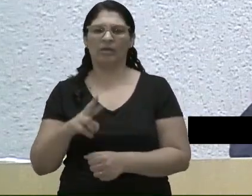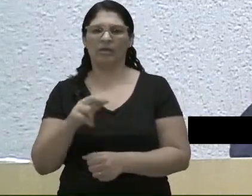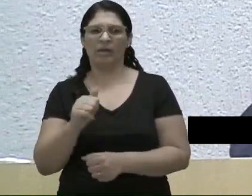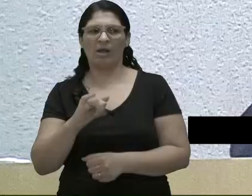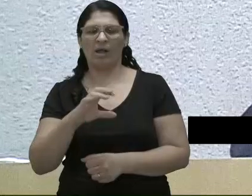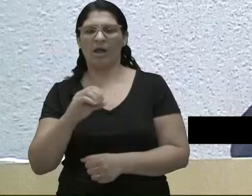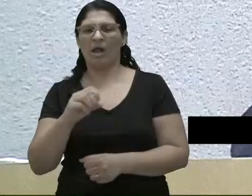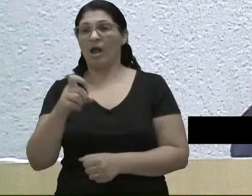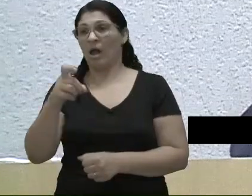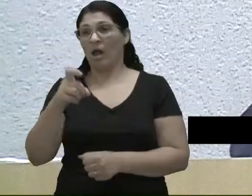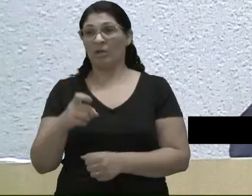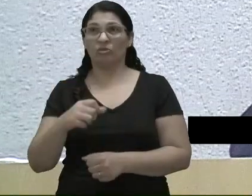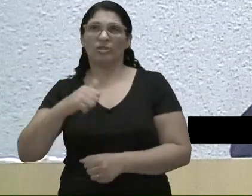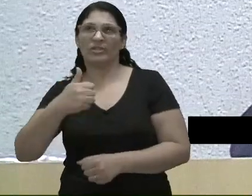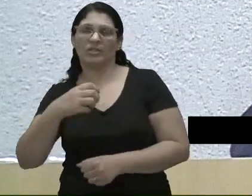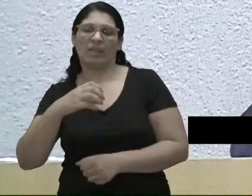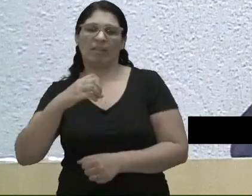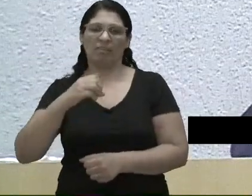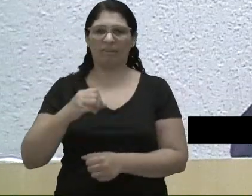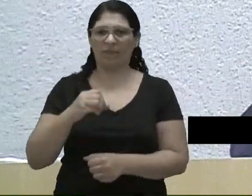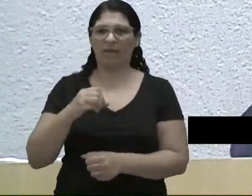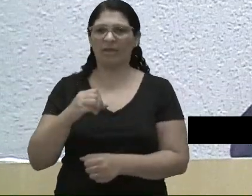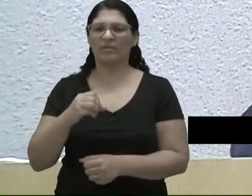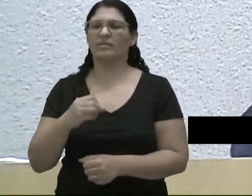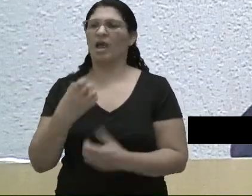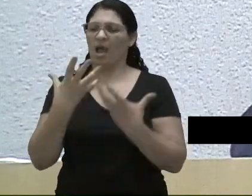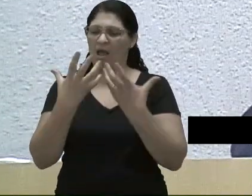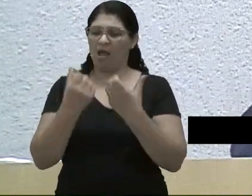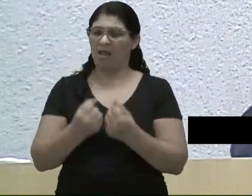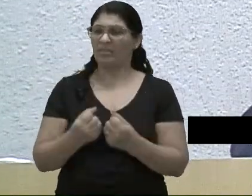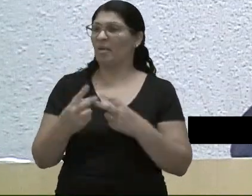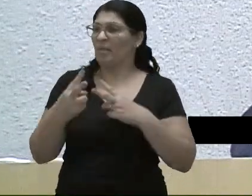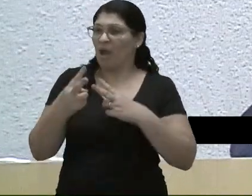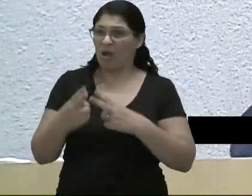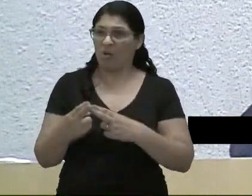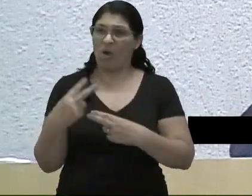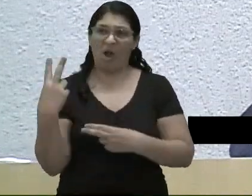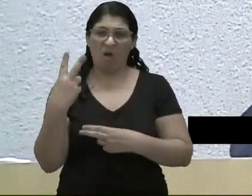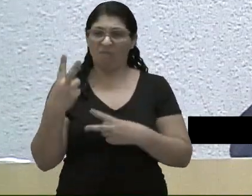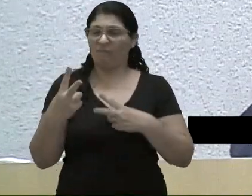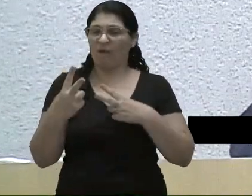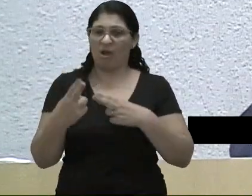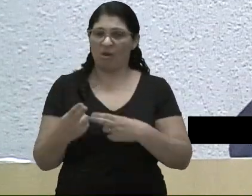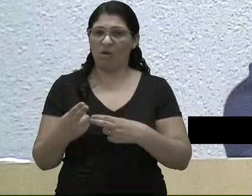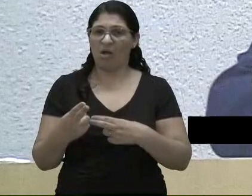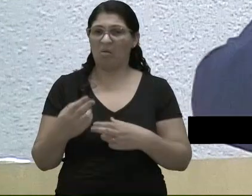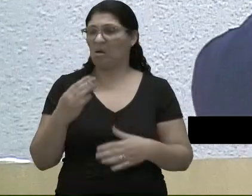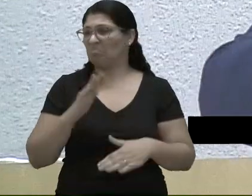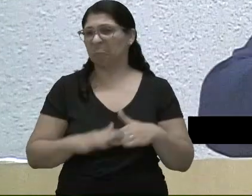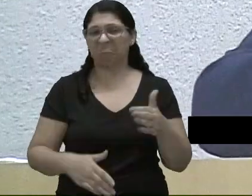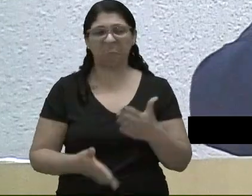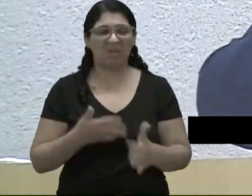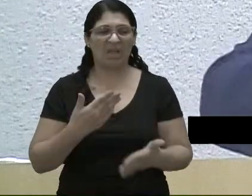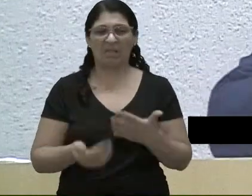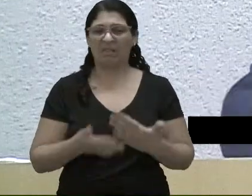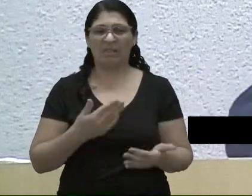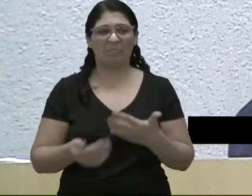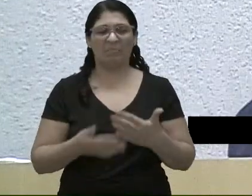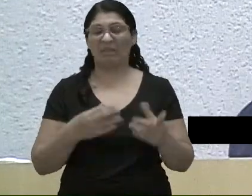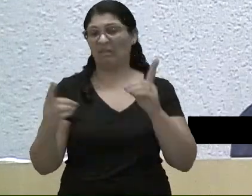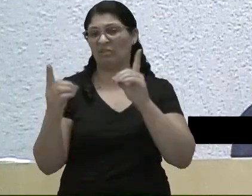coisa? O senhor falou que não é por produção, é sim fechado. Então é isso? Independente do número de atendimentos,